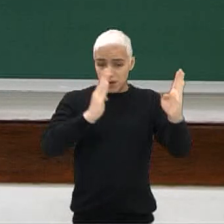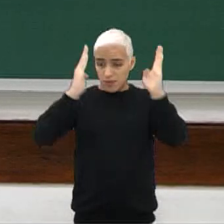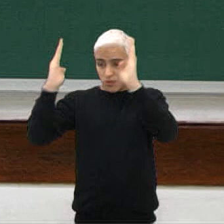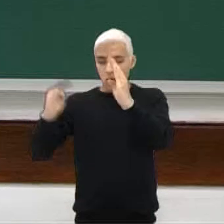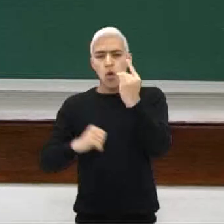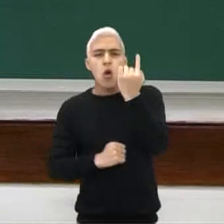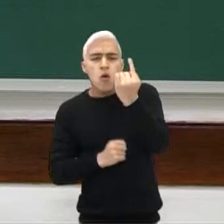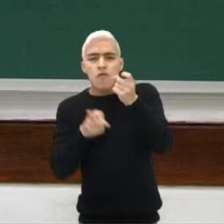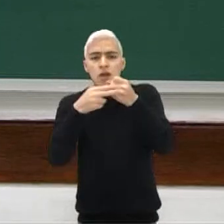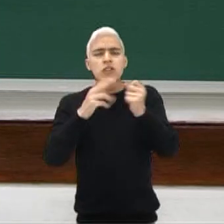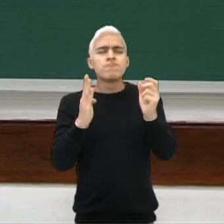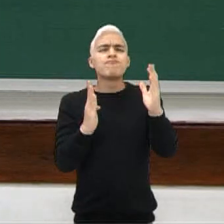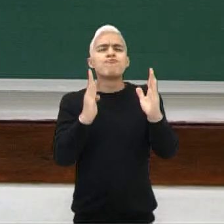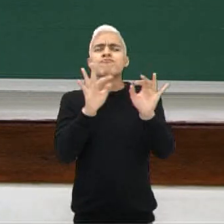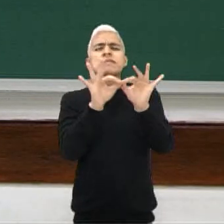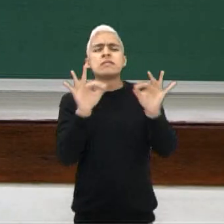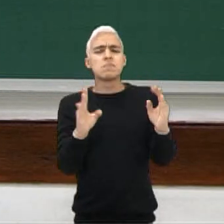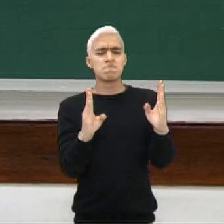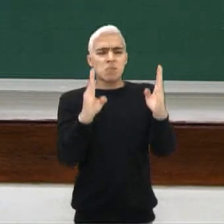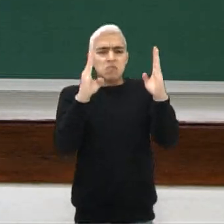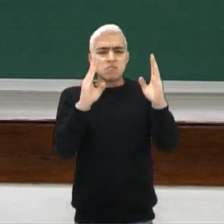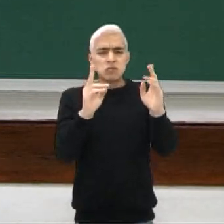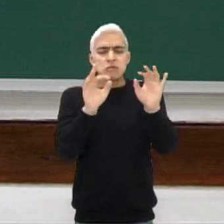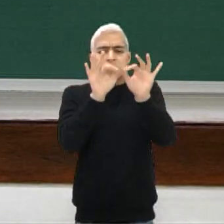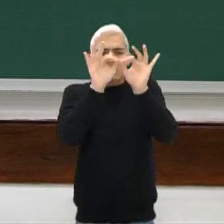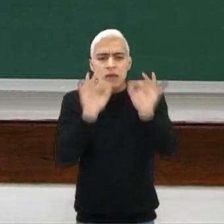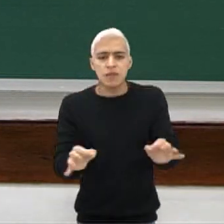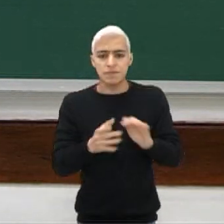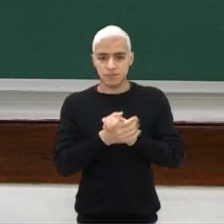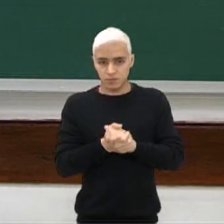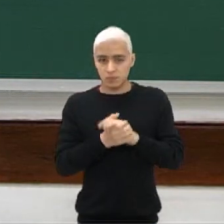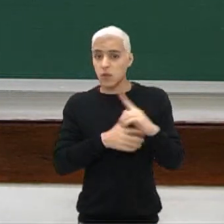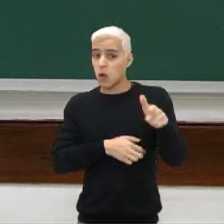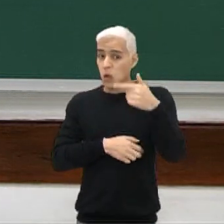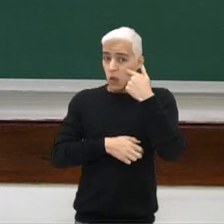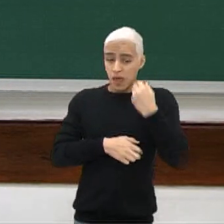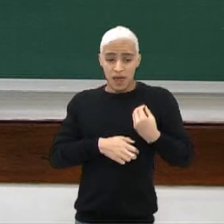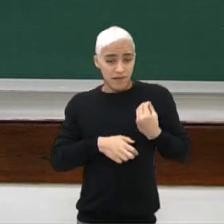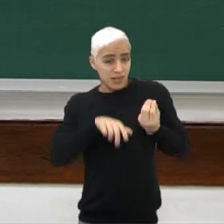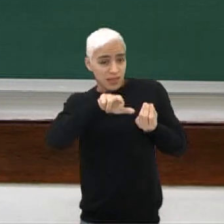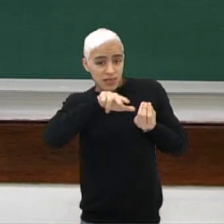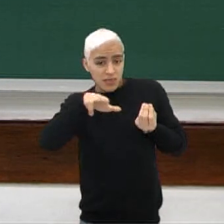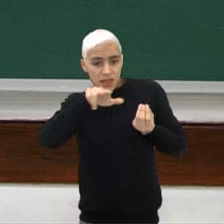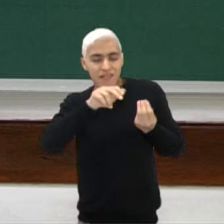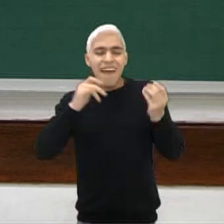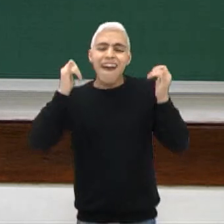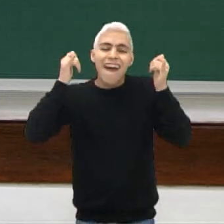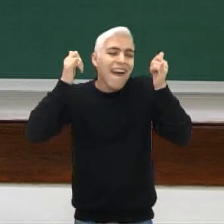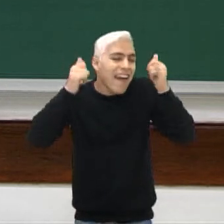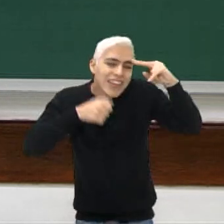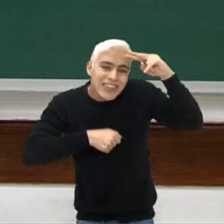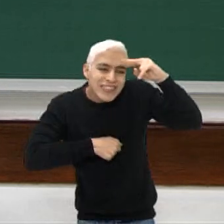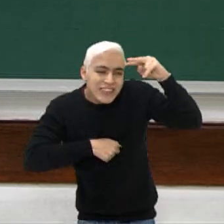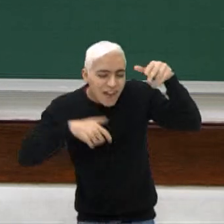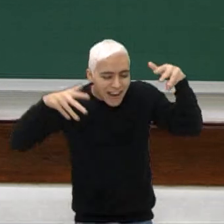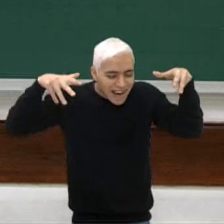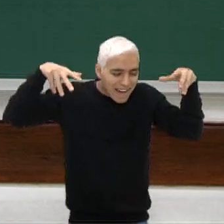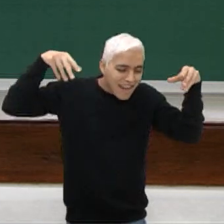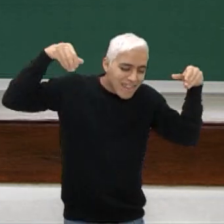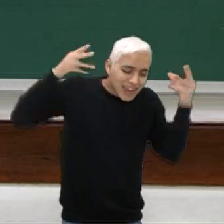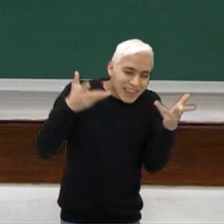verbo, período simples. Olha só, a vida não é um conto de fadas, um único verbo,